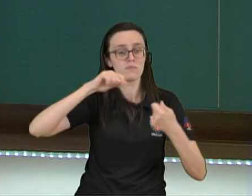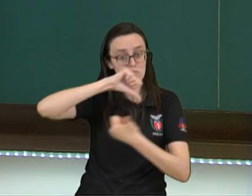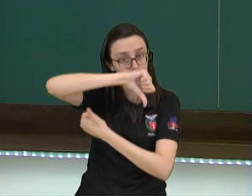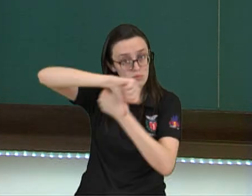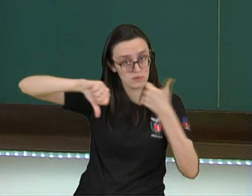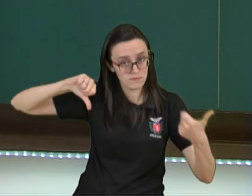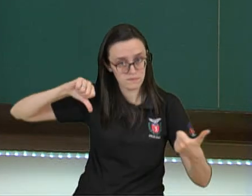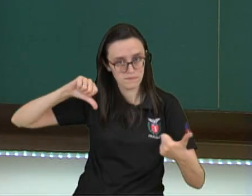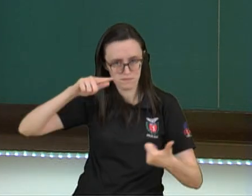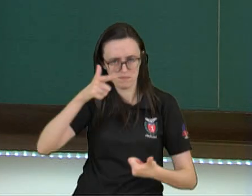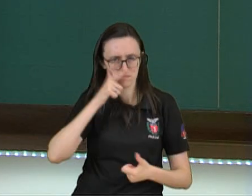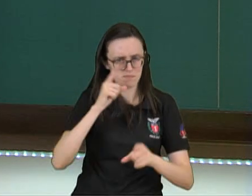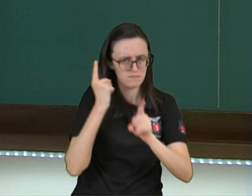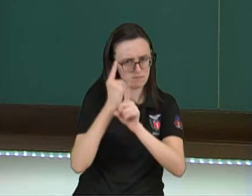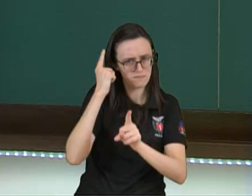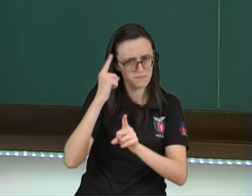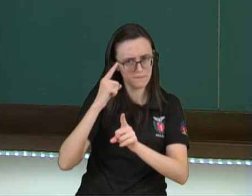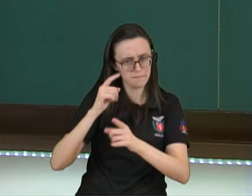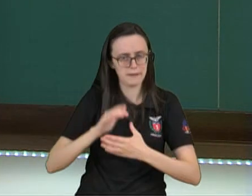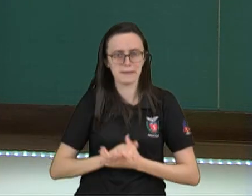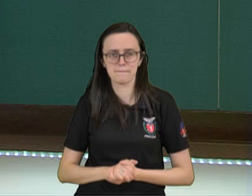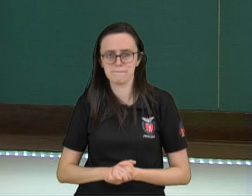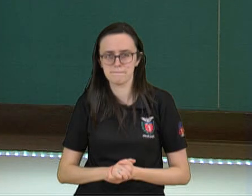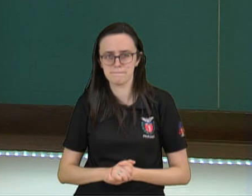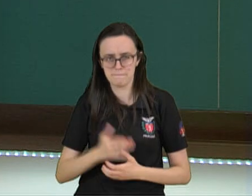Não. Você consegue identificar por que não?